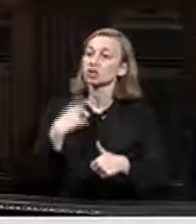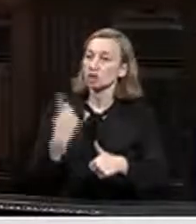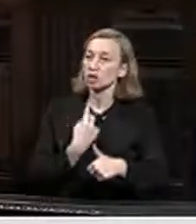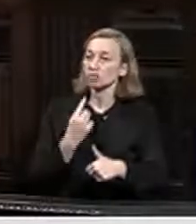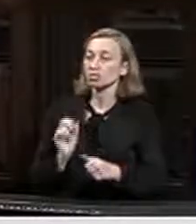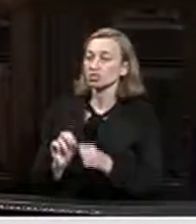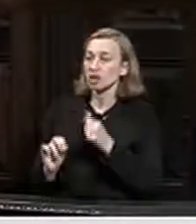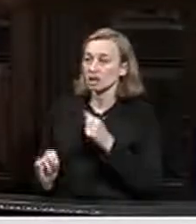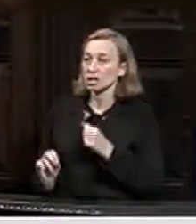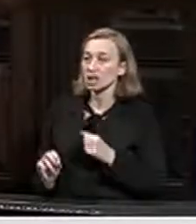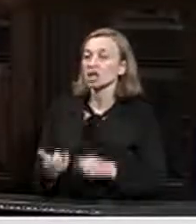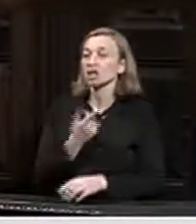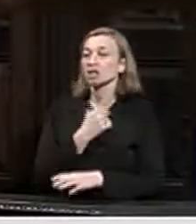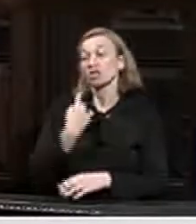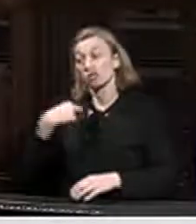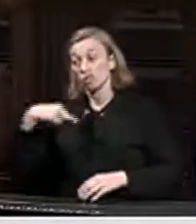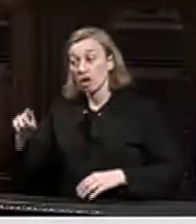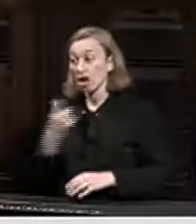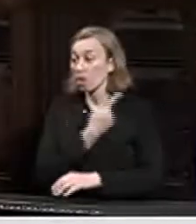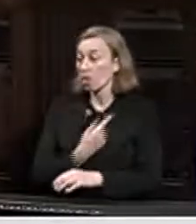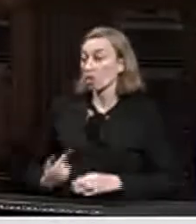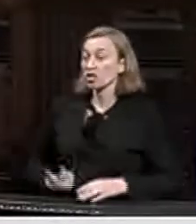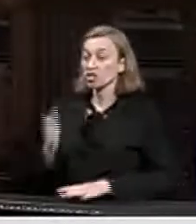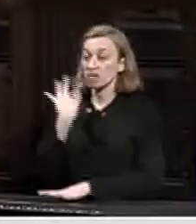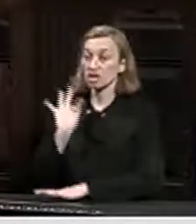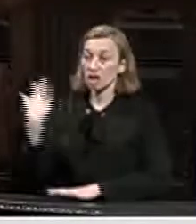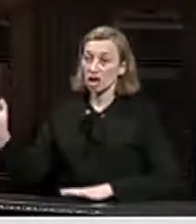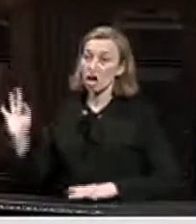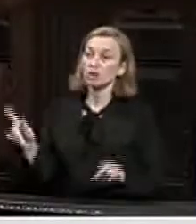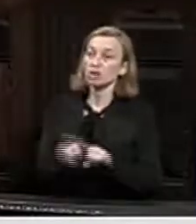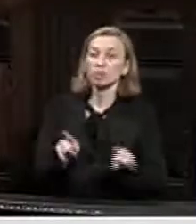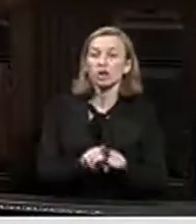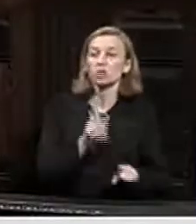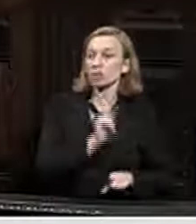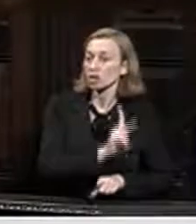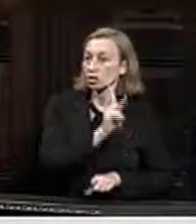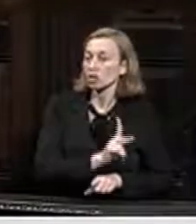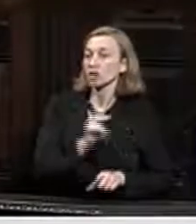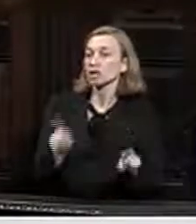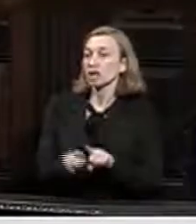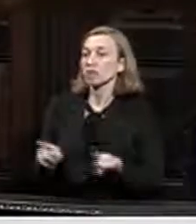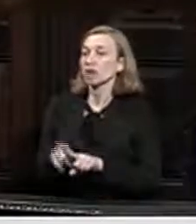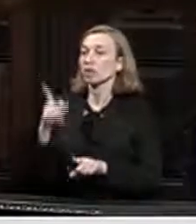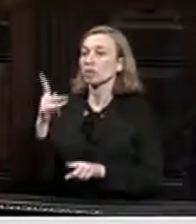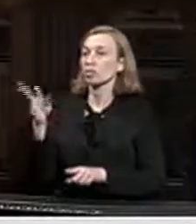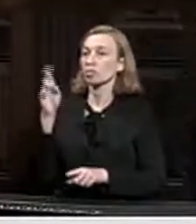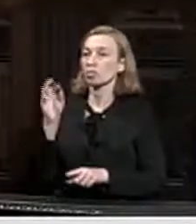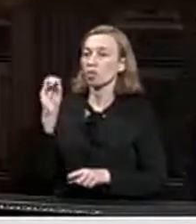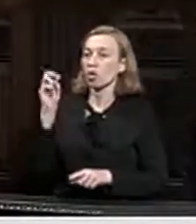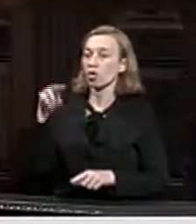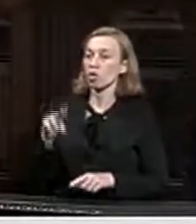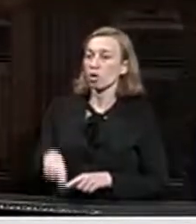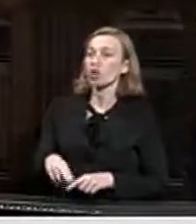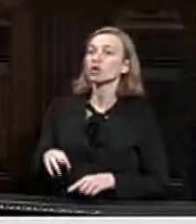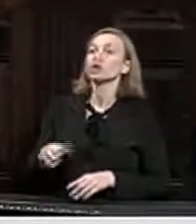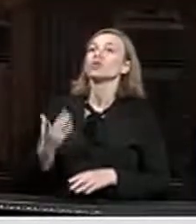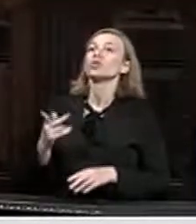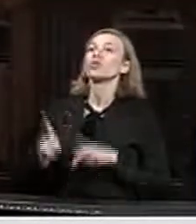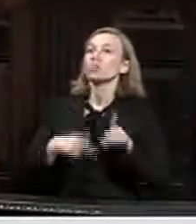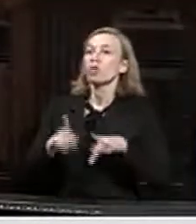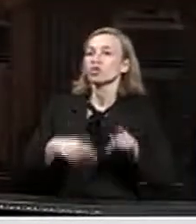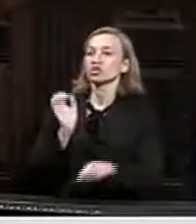imediatamente ao Governo Federal, à Agência Nacional de Petróleo e também ao PROCON estadual. Consumidor do Estado do Rio de